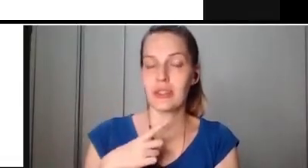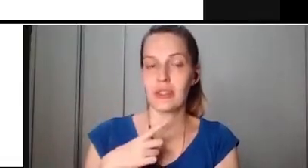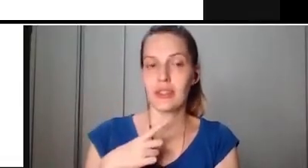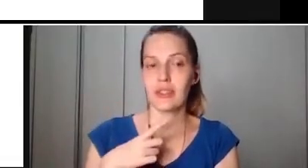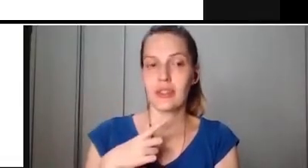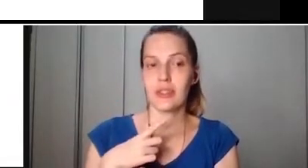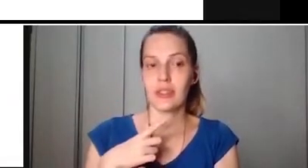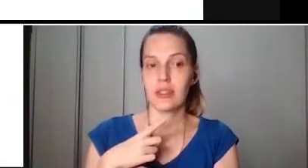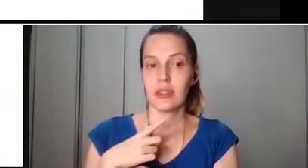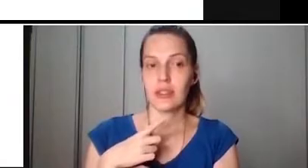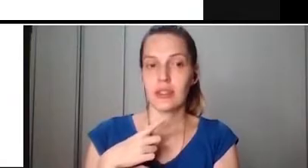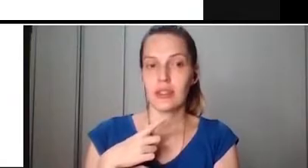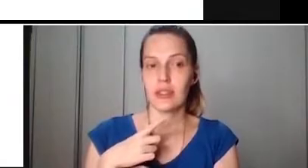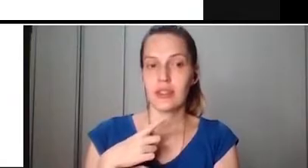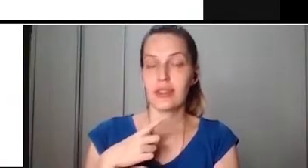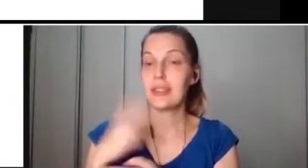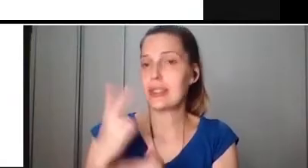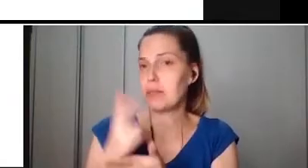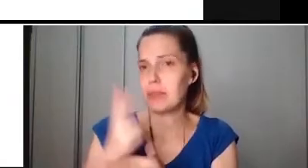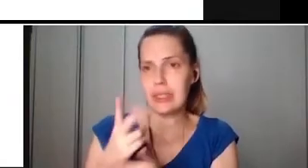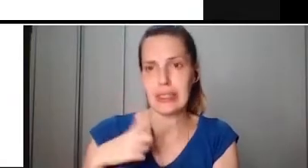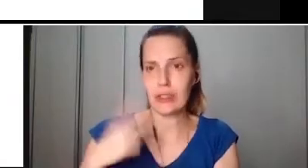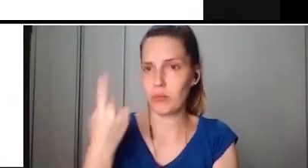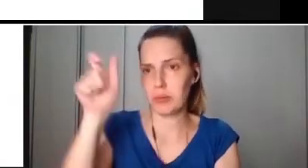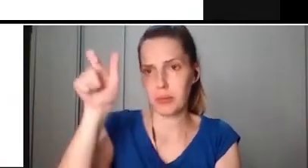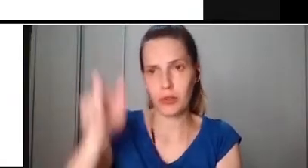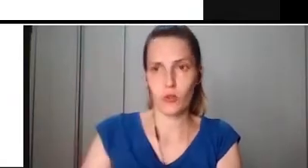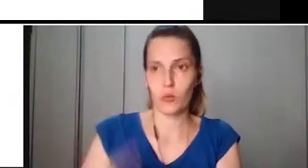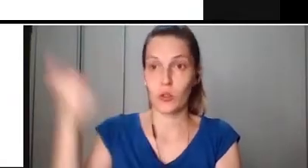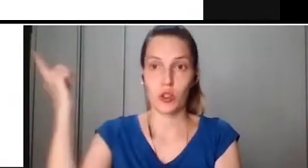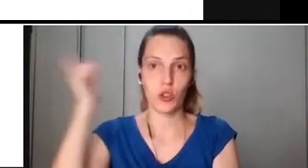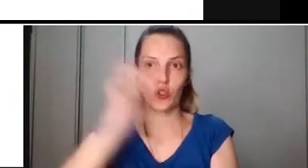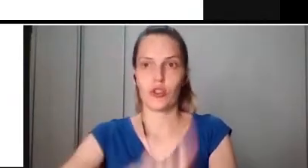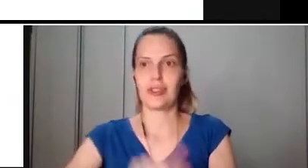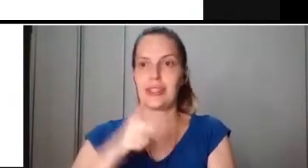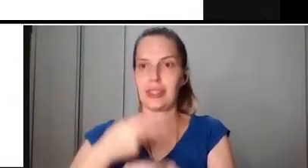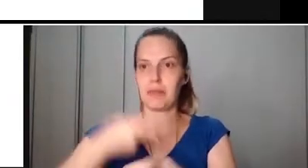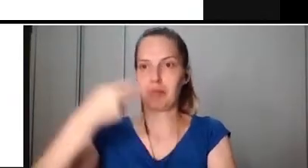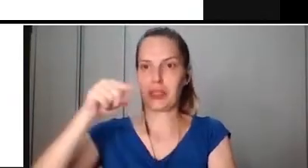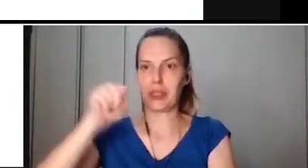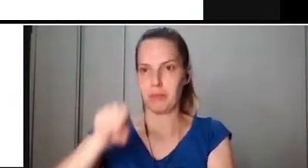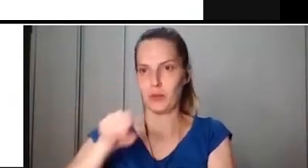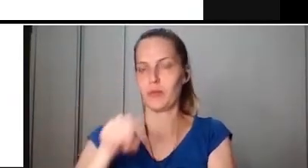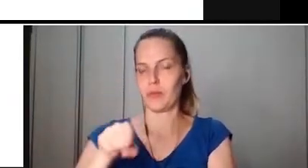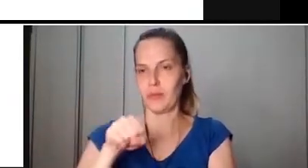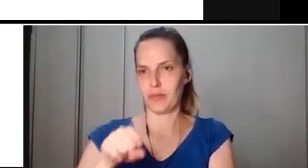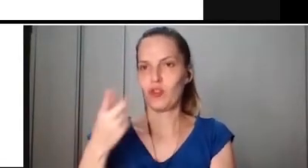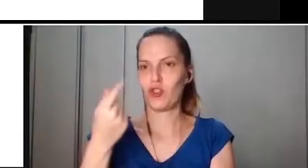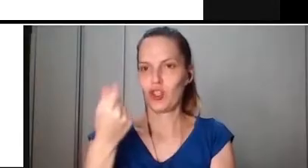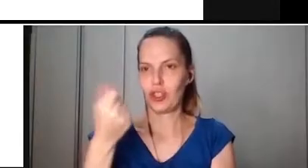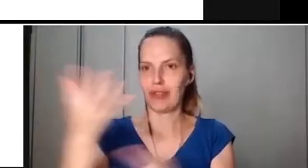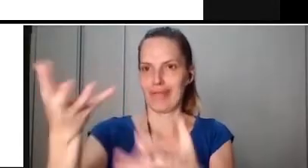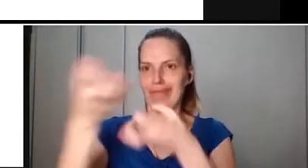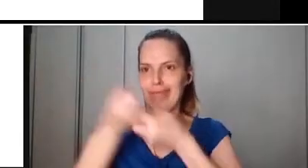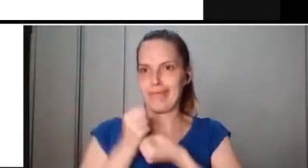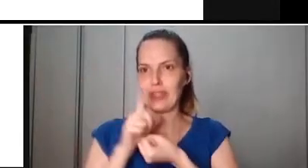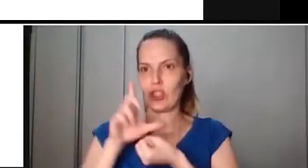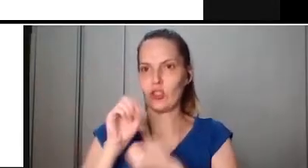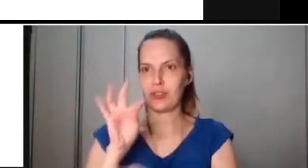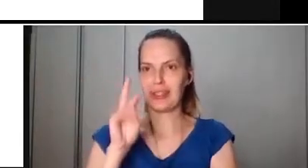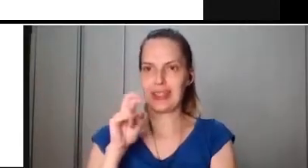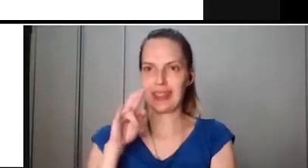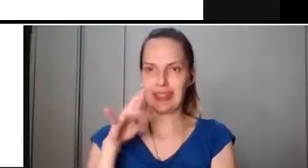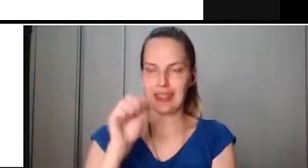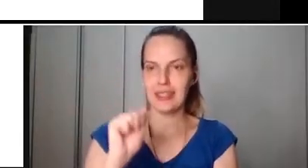uma semana, tem alguém ganhando na loteria. Então, esse aspecto da paradoxo da prevenção é mais um aspecto